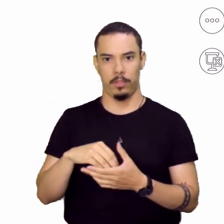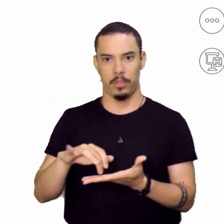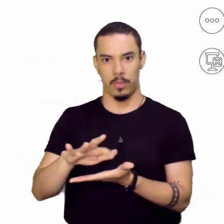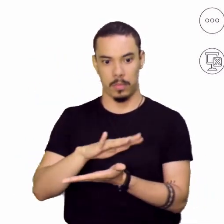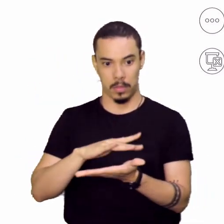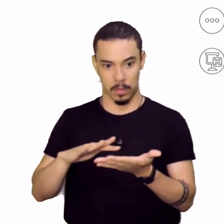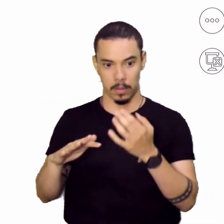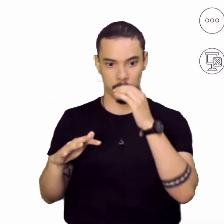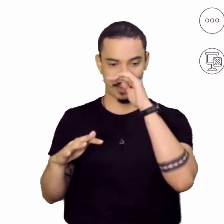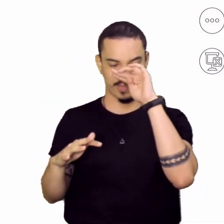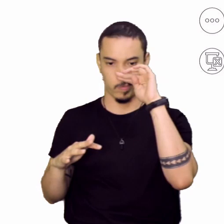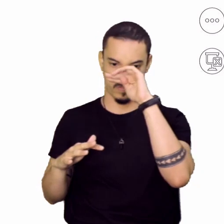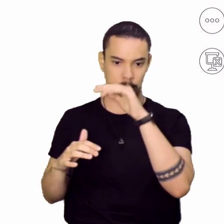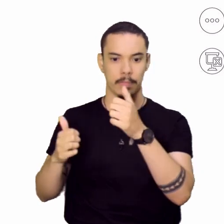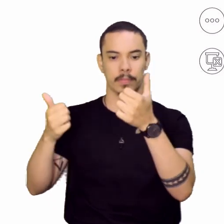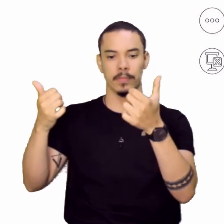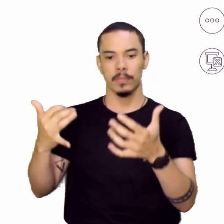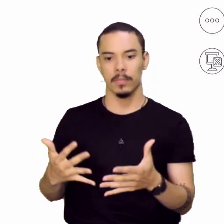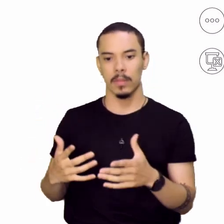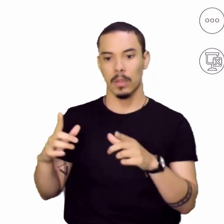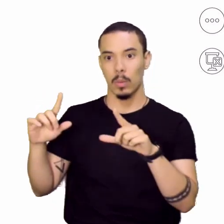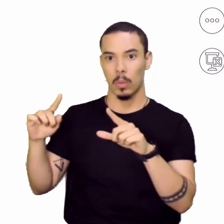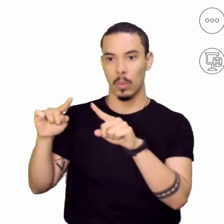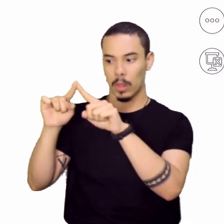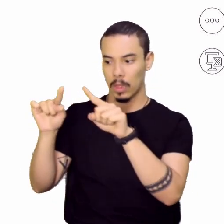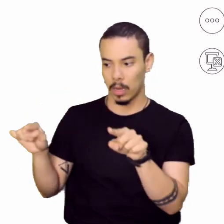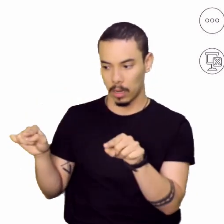O teorema diz: em um triângulo